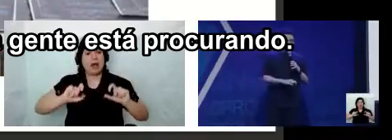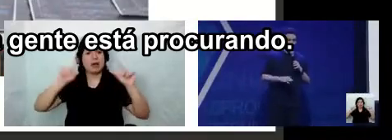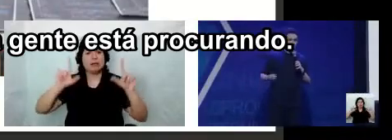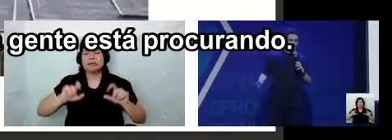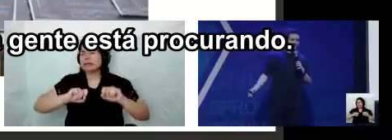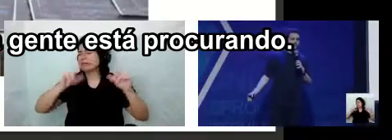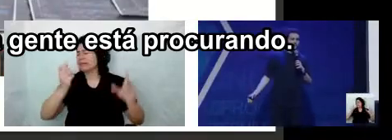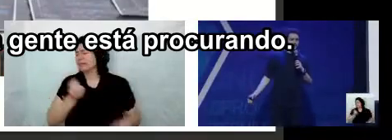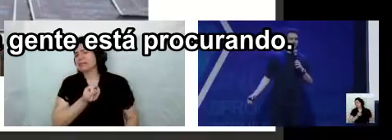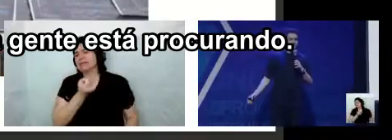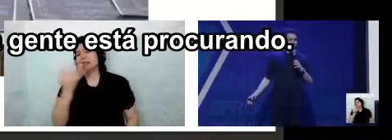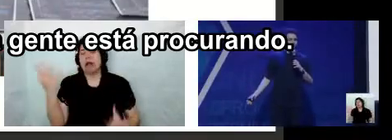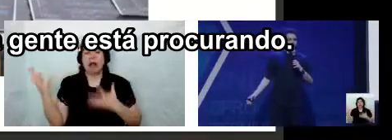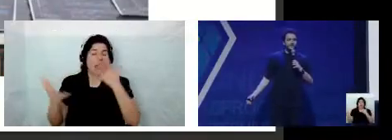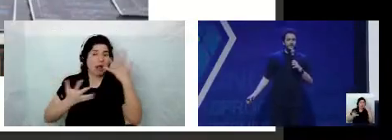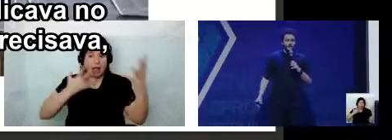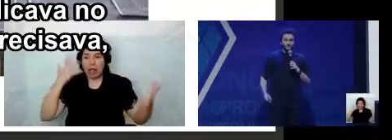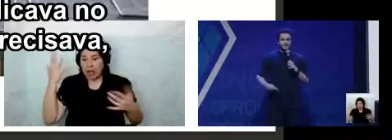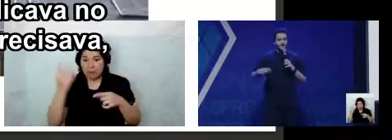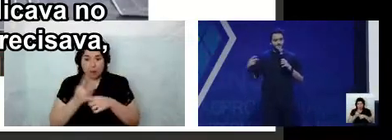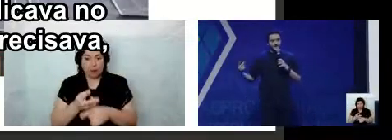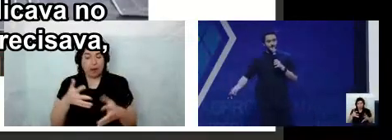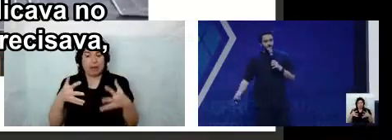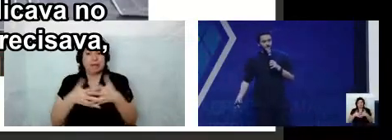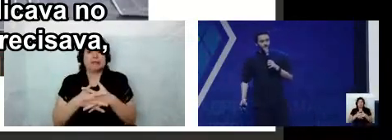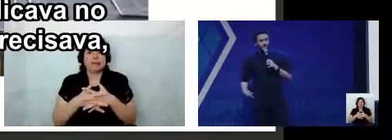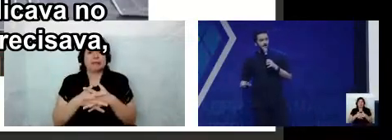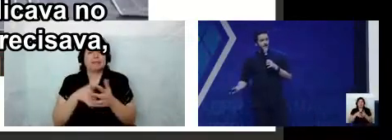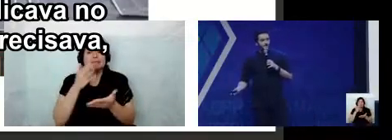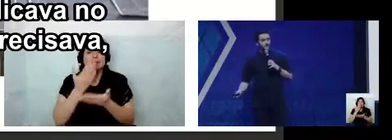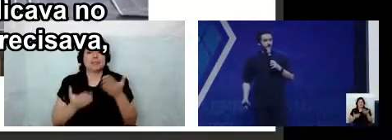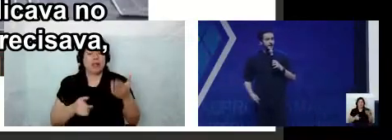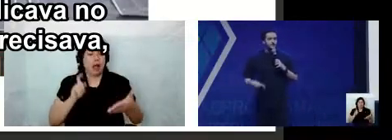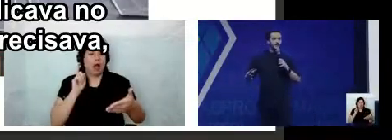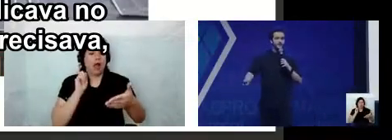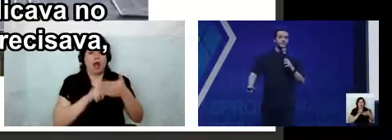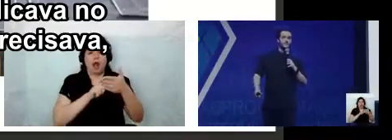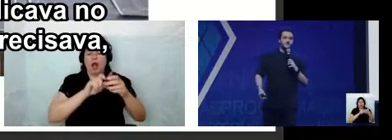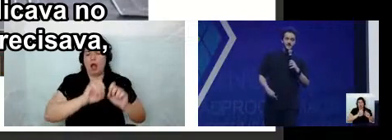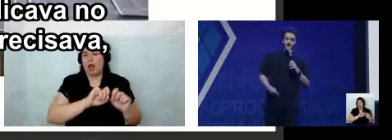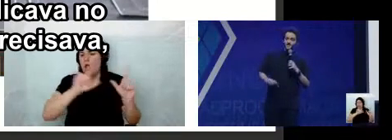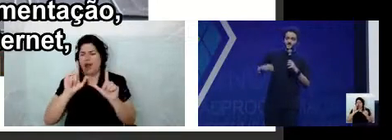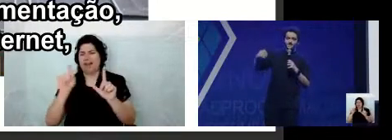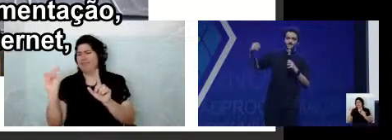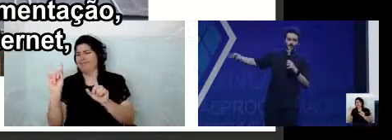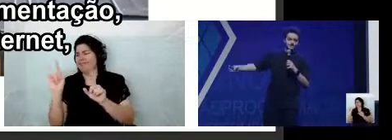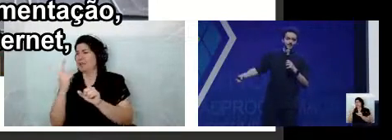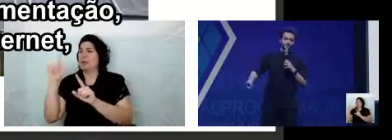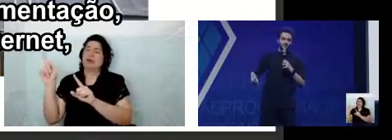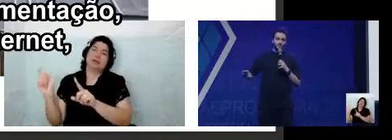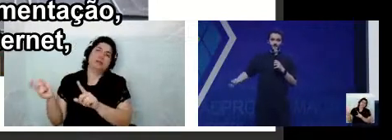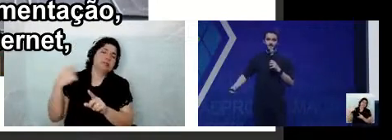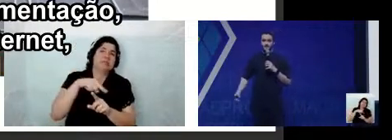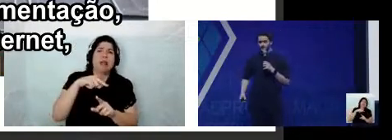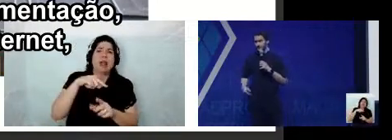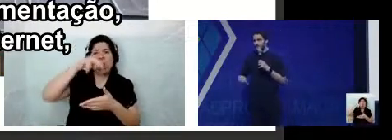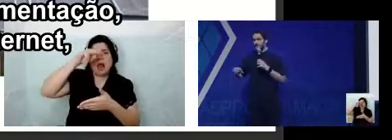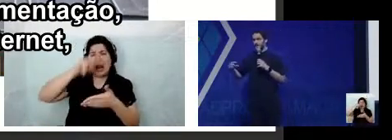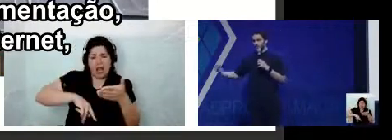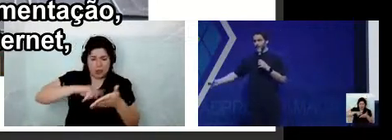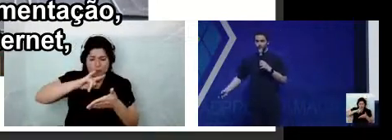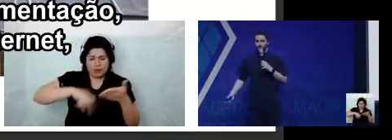a gente acaba se perdendo no que a gente está procurando. Então você apertava no link, clicava no link, não era aquilo que você precisava, passava horas lendo uma